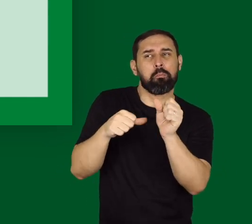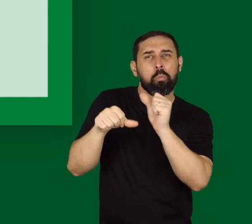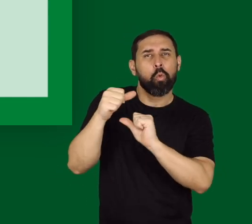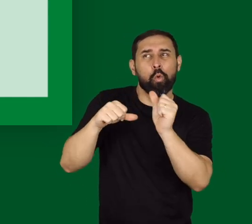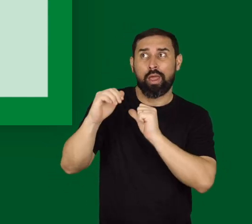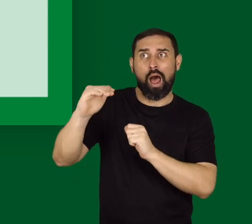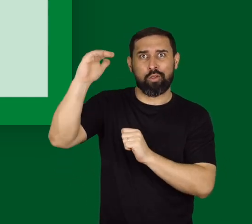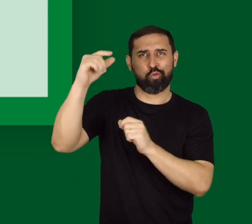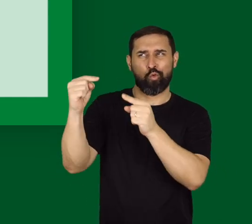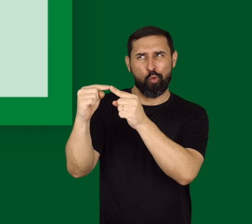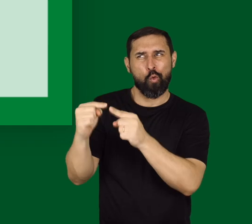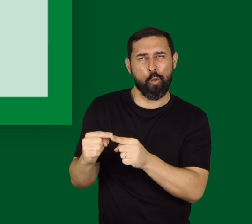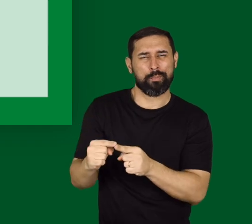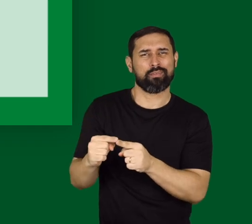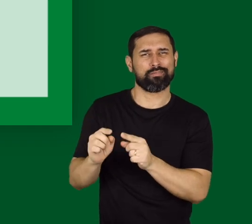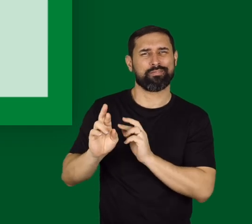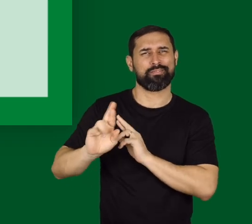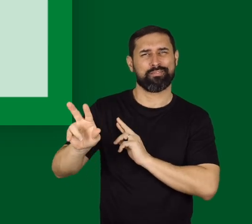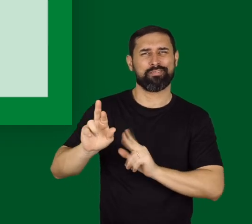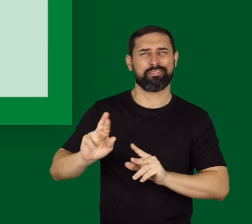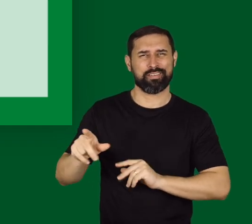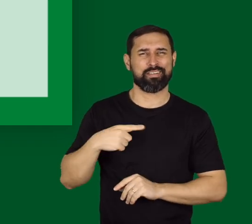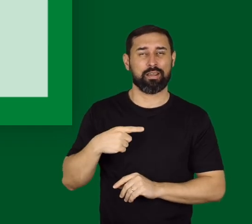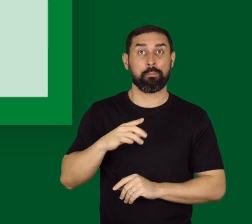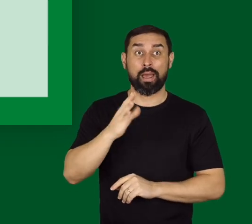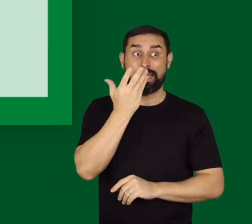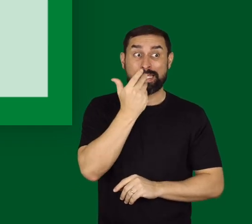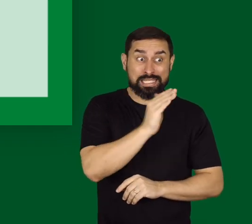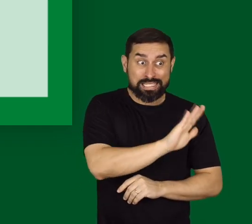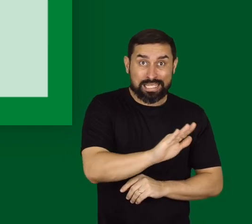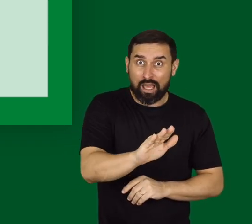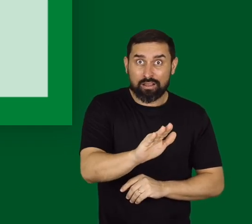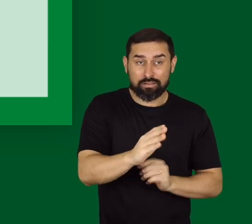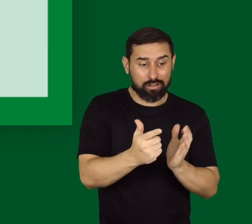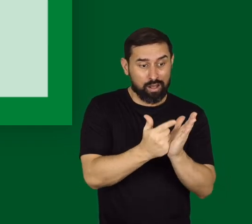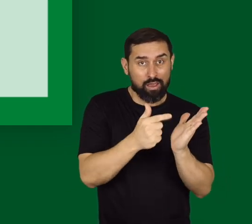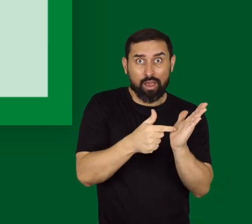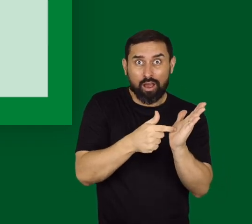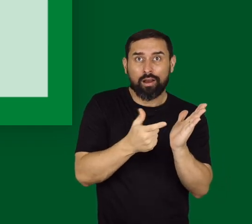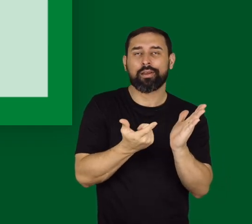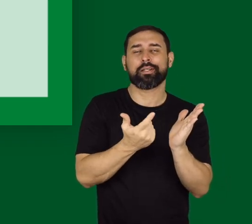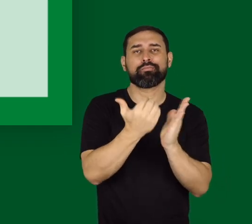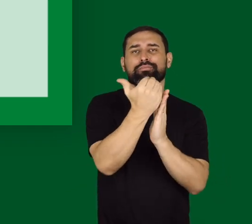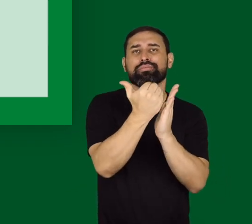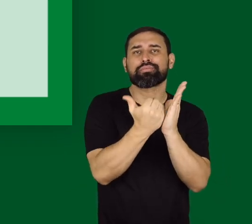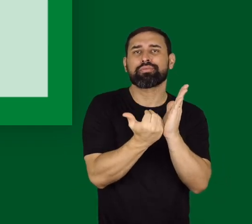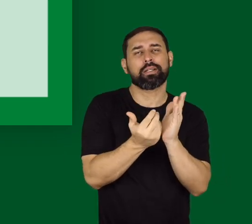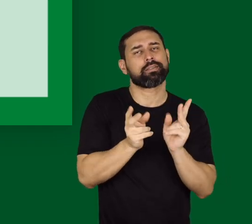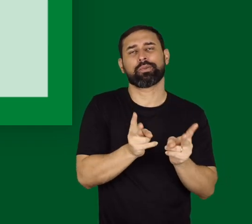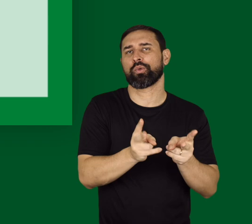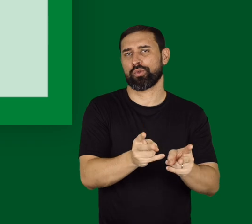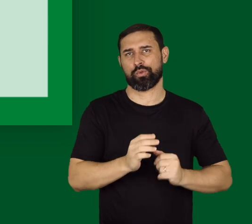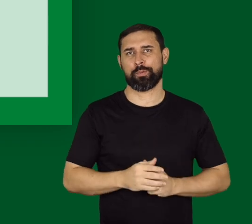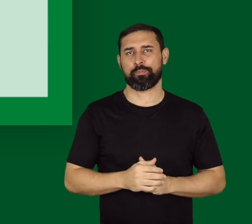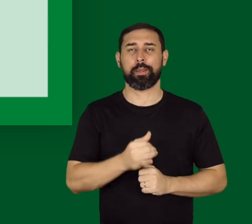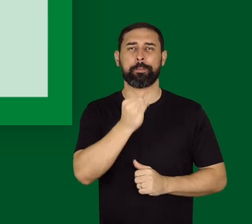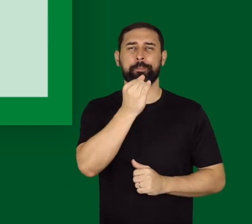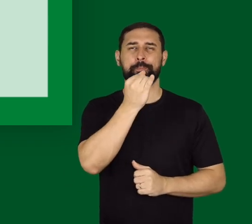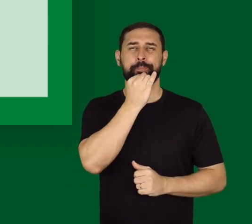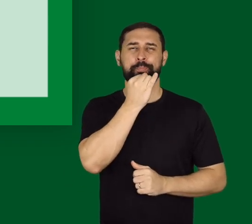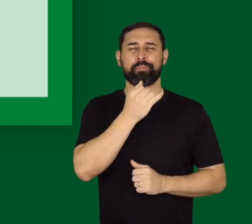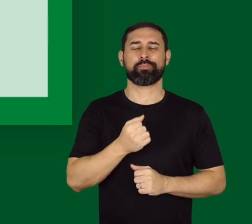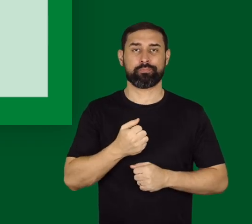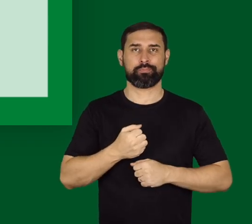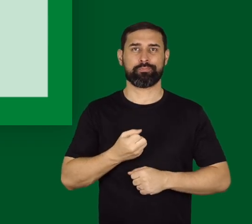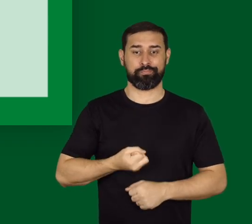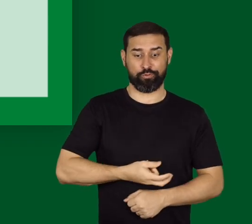do choque séptico em adulto, em pediatria isso não mudou. Então, o que é que a gente tem do ponto de vista de definições? A